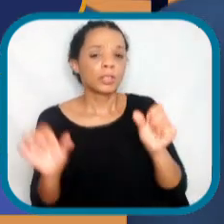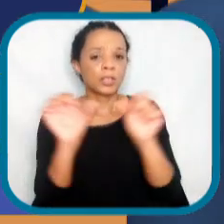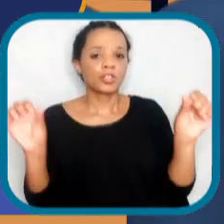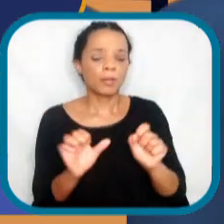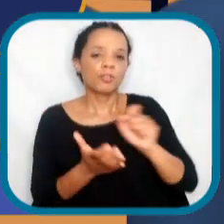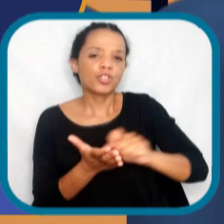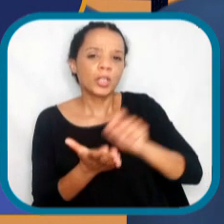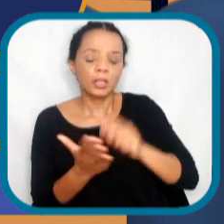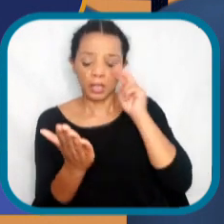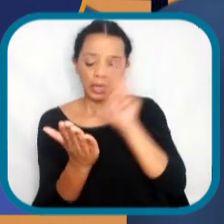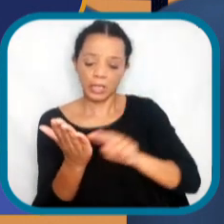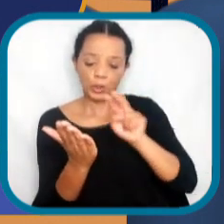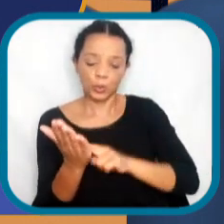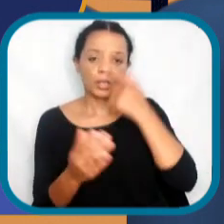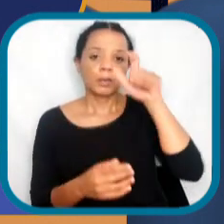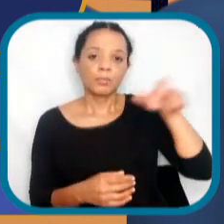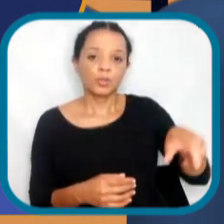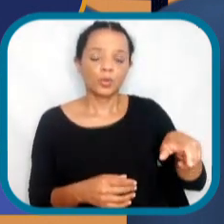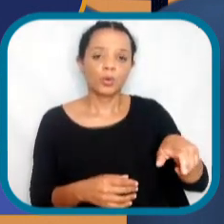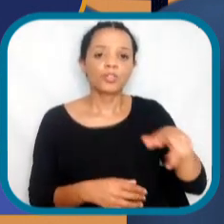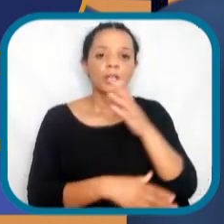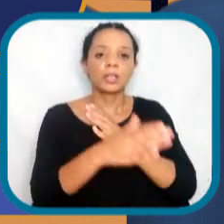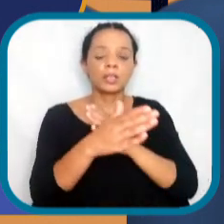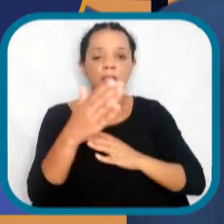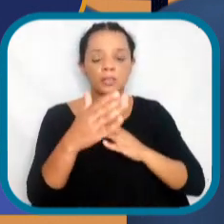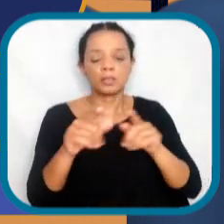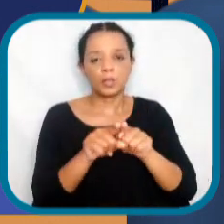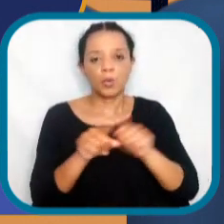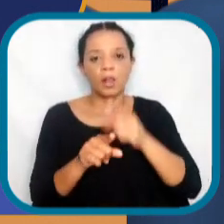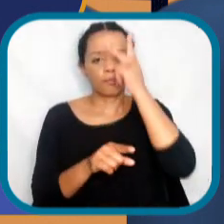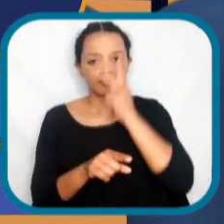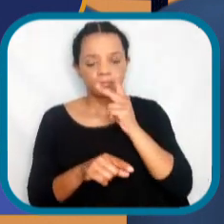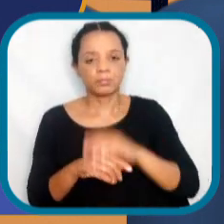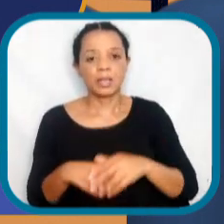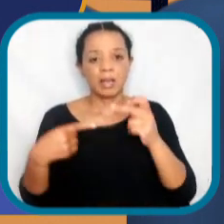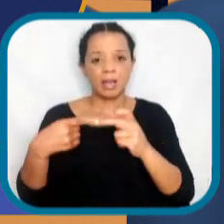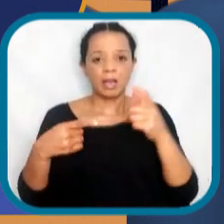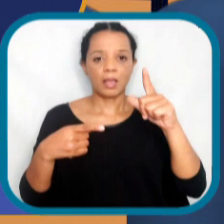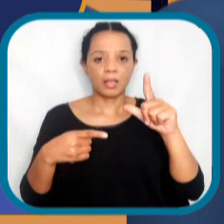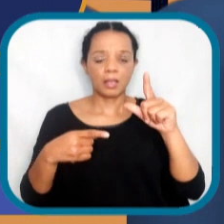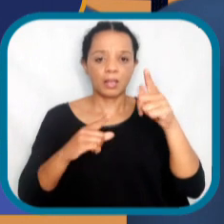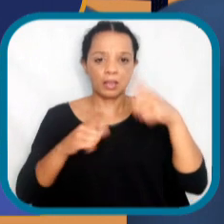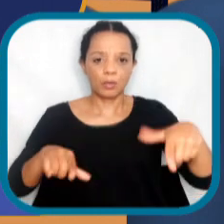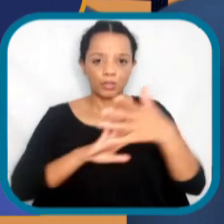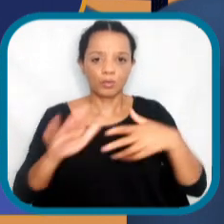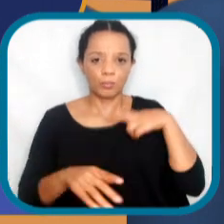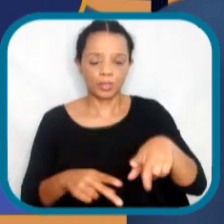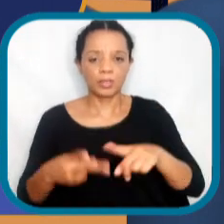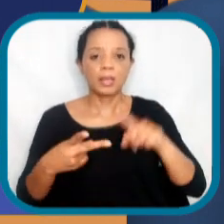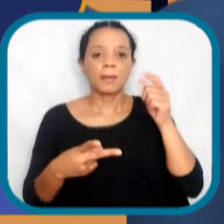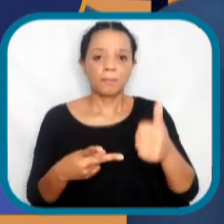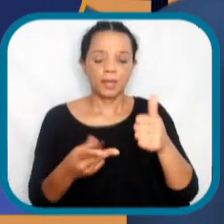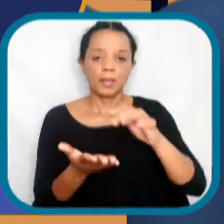chama o sistema de escrita e leitura utilizado pelas pessoas com deficiências visuais? Opção A, língua gestual portuguesa.